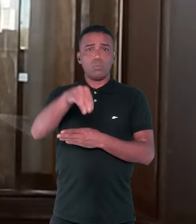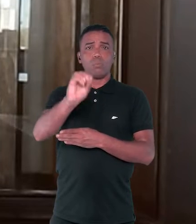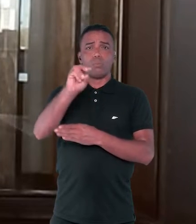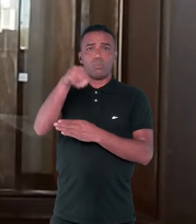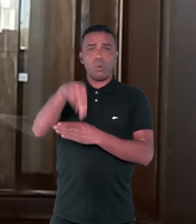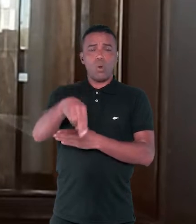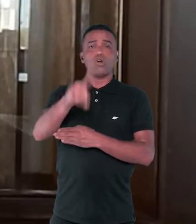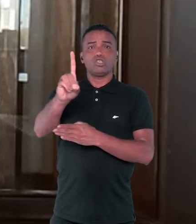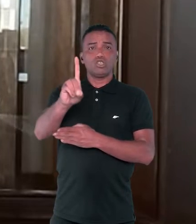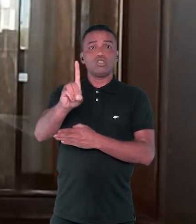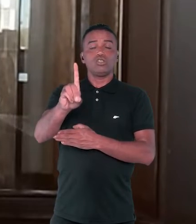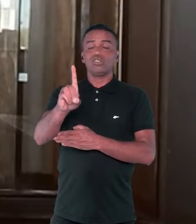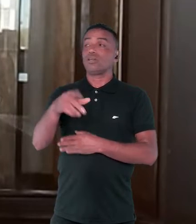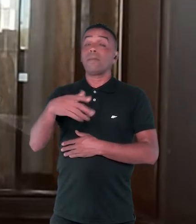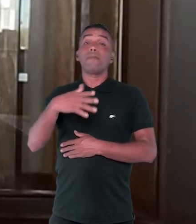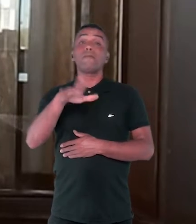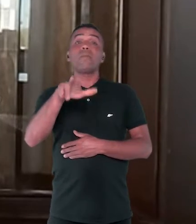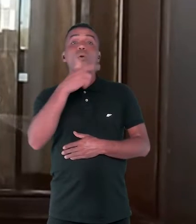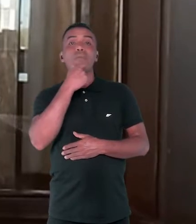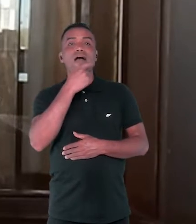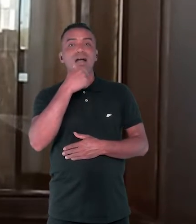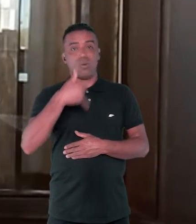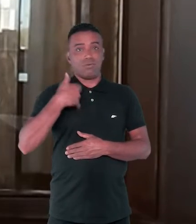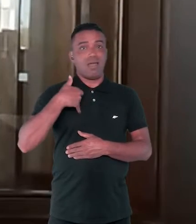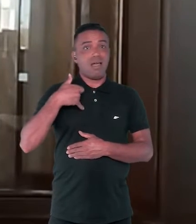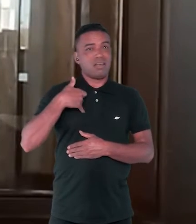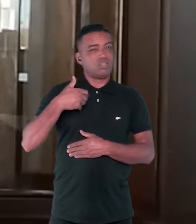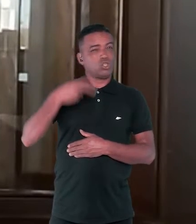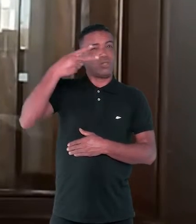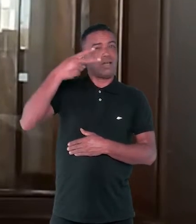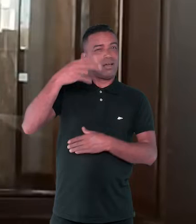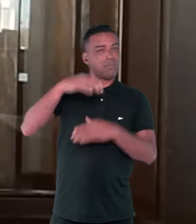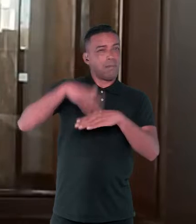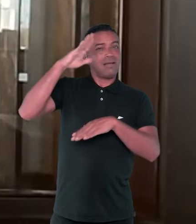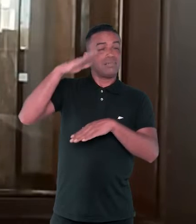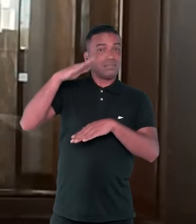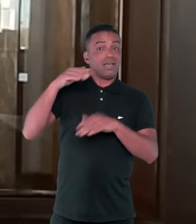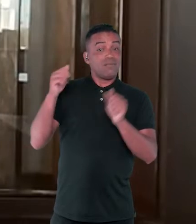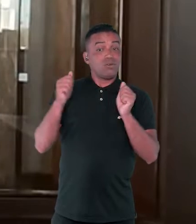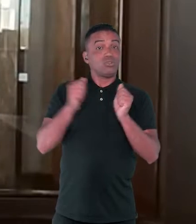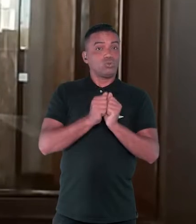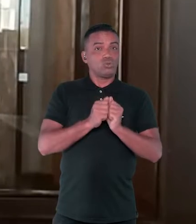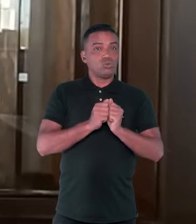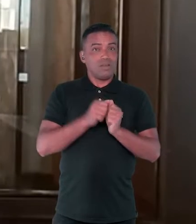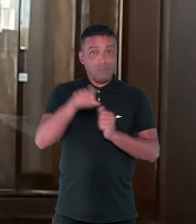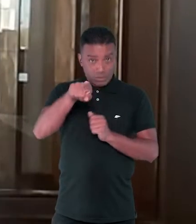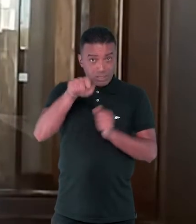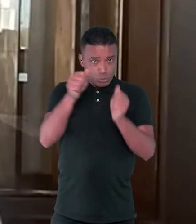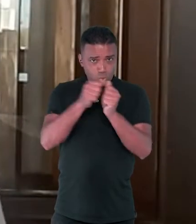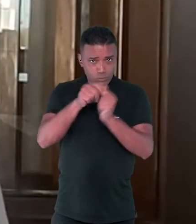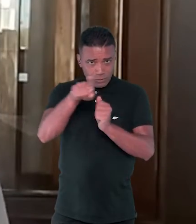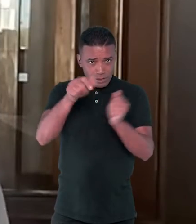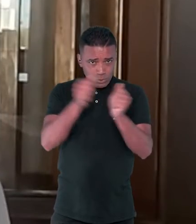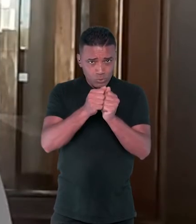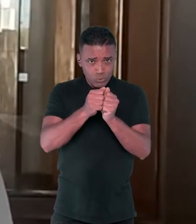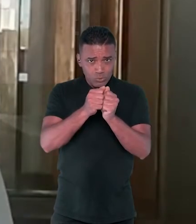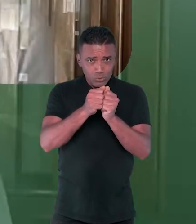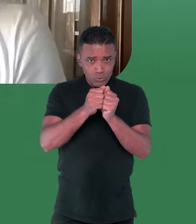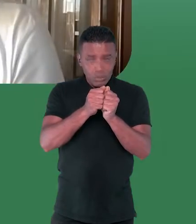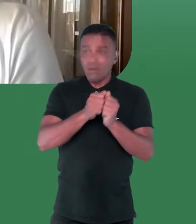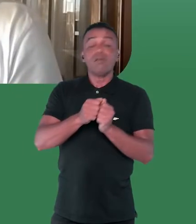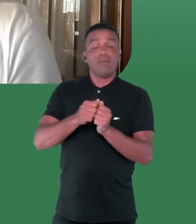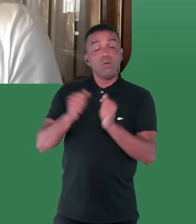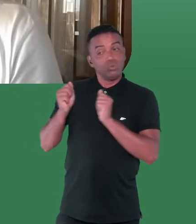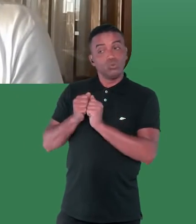está aí. O menino era o meu irmão, 2 anos mais velho, E mas você aí junto. é, E você junto.